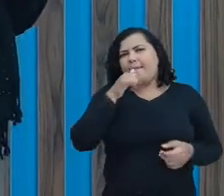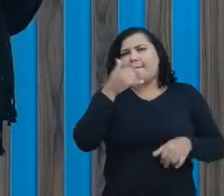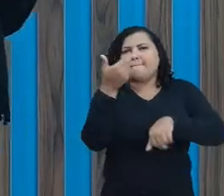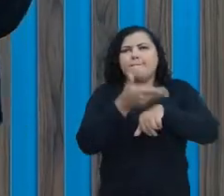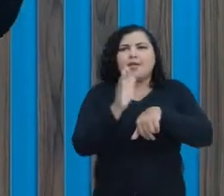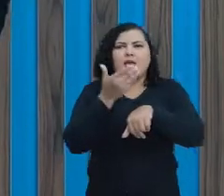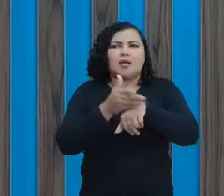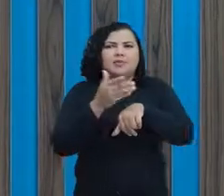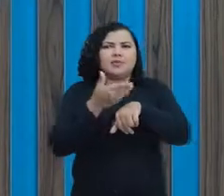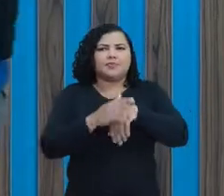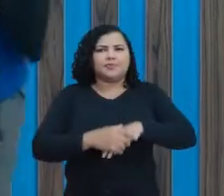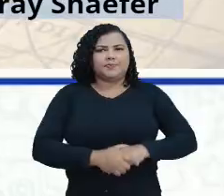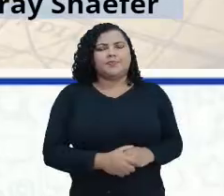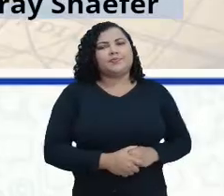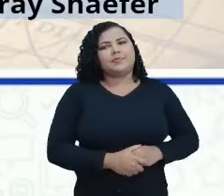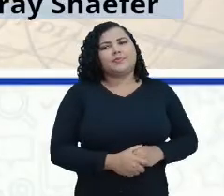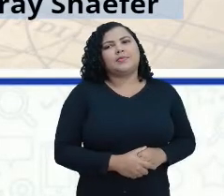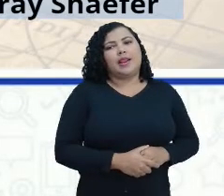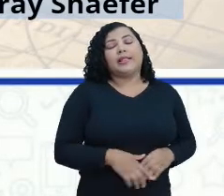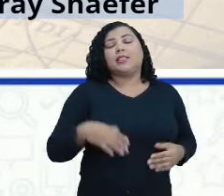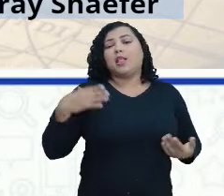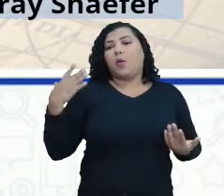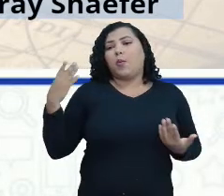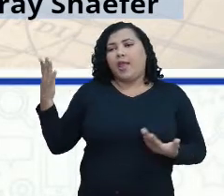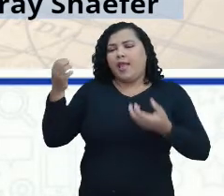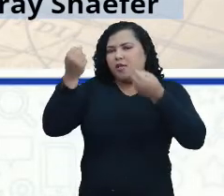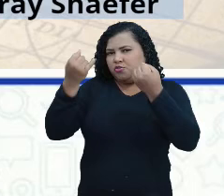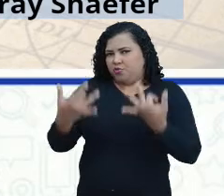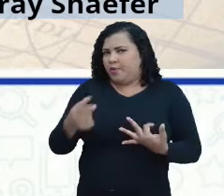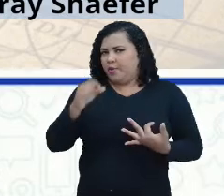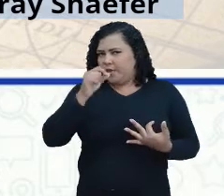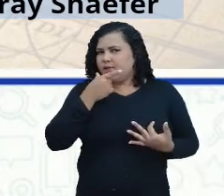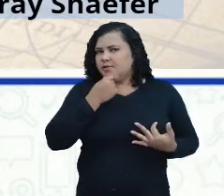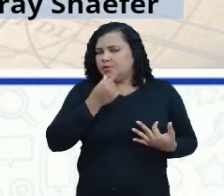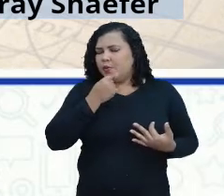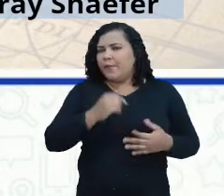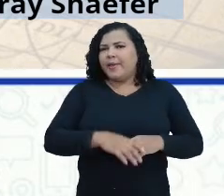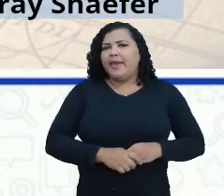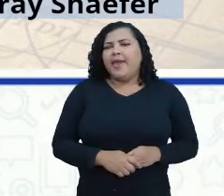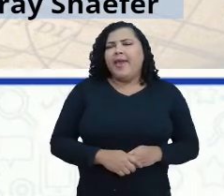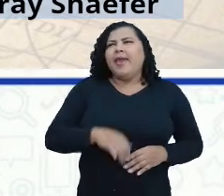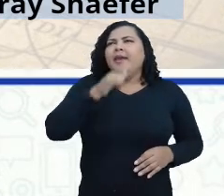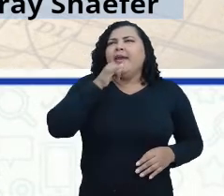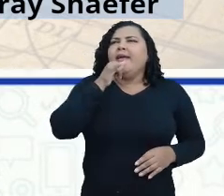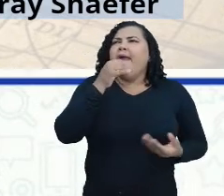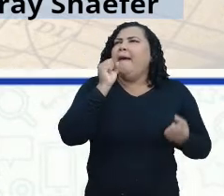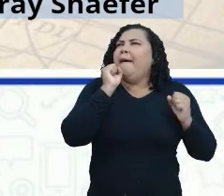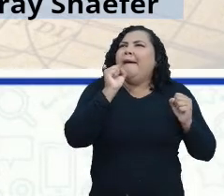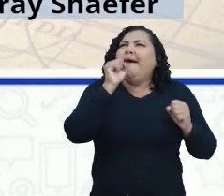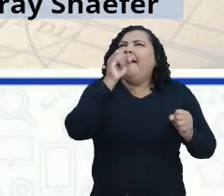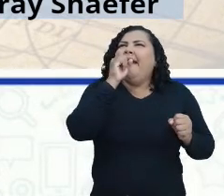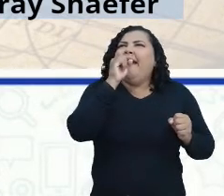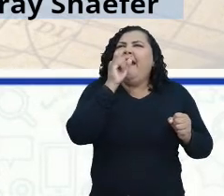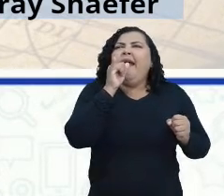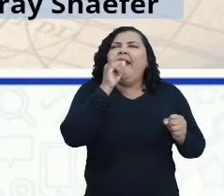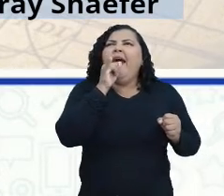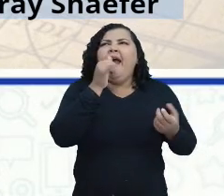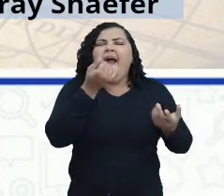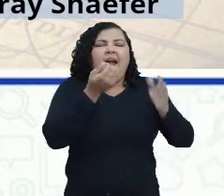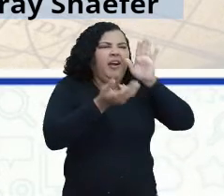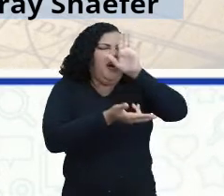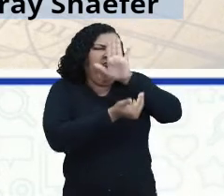de vida. Né? O Murray Schaeffer, ele fala que gerar uma imagem convincente de uma paisagem sonora envolveria